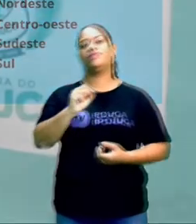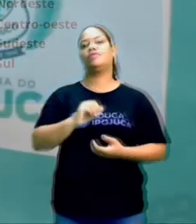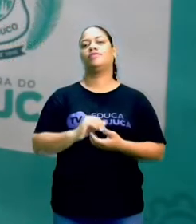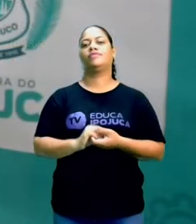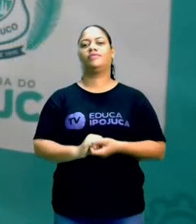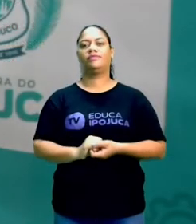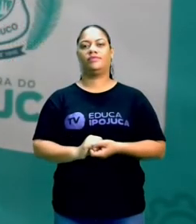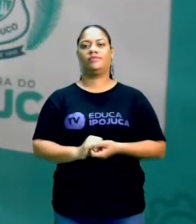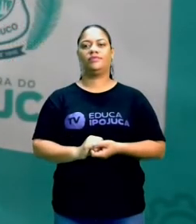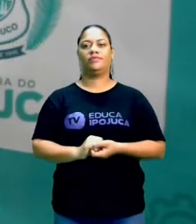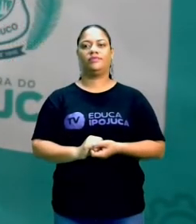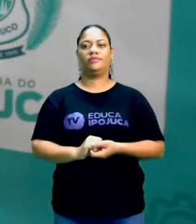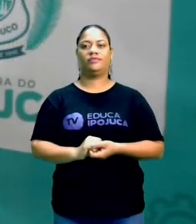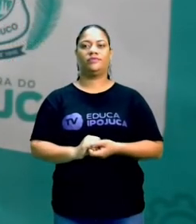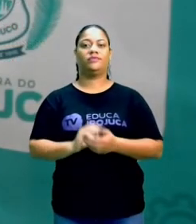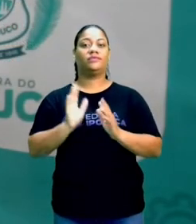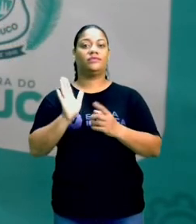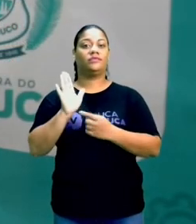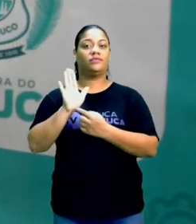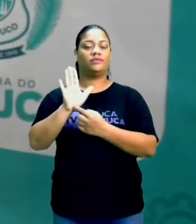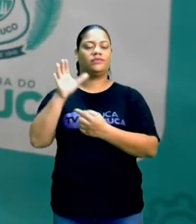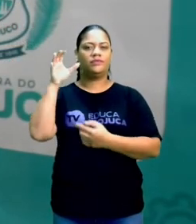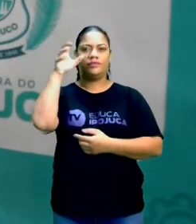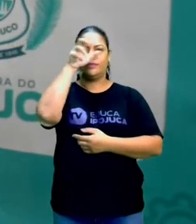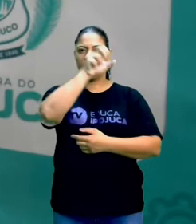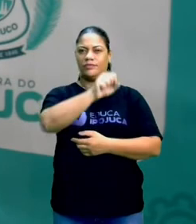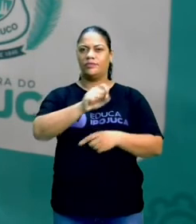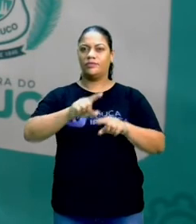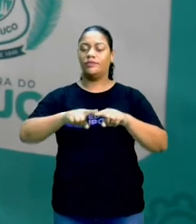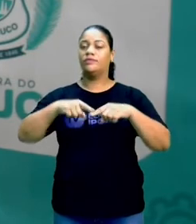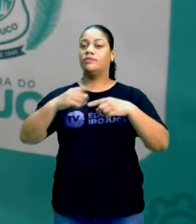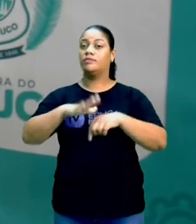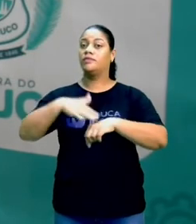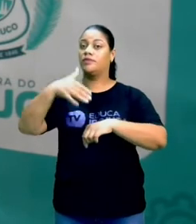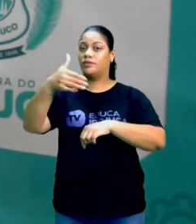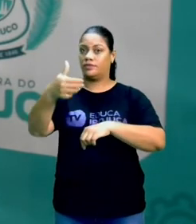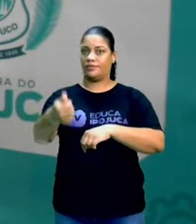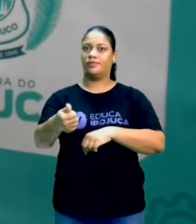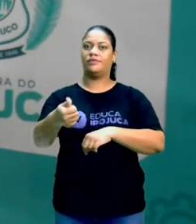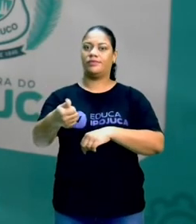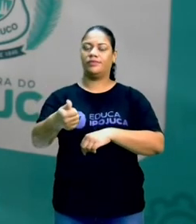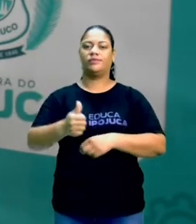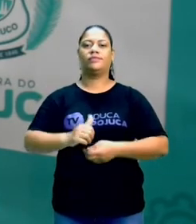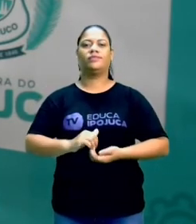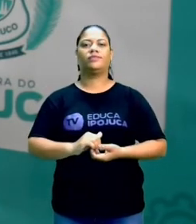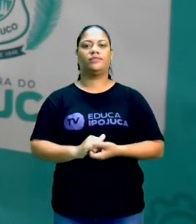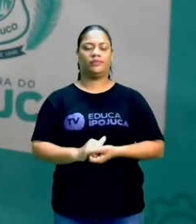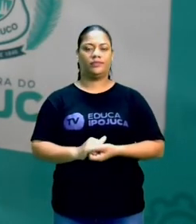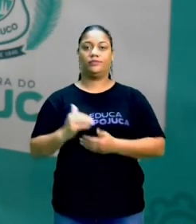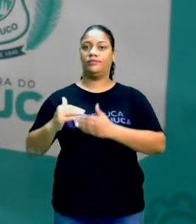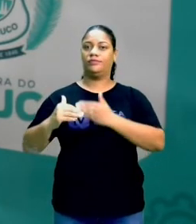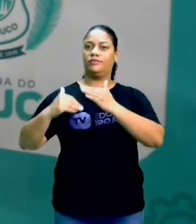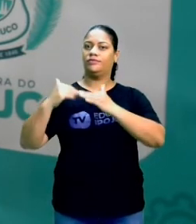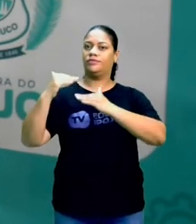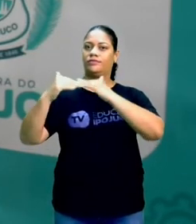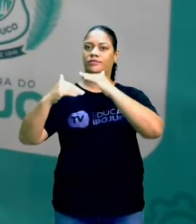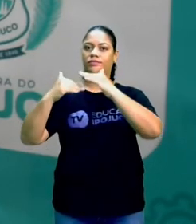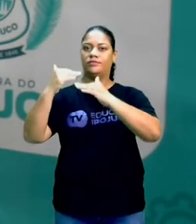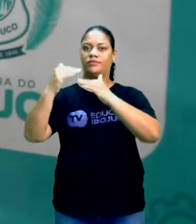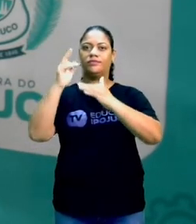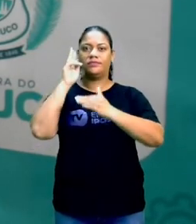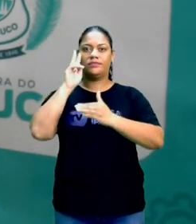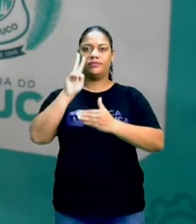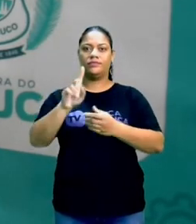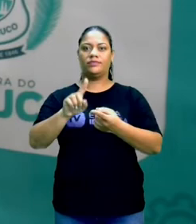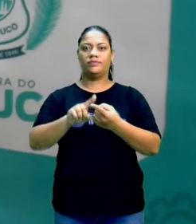seja, a rosa dos ventos já nos dá uma compreensão mais ampla do nosso direcionamento, fomos evoluindo e fomos vendo também